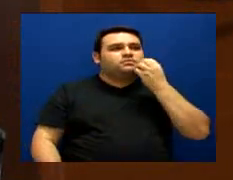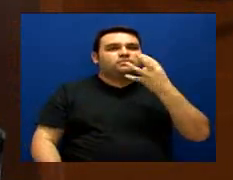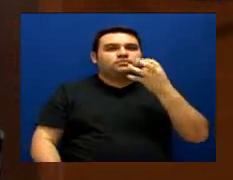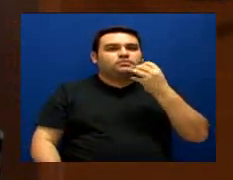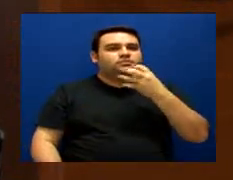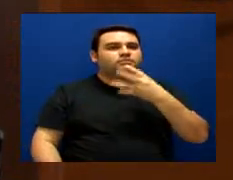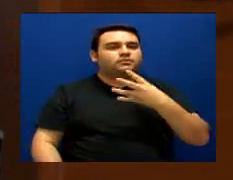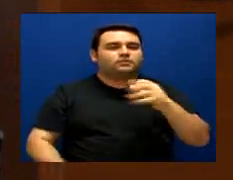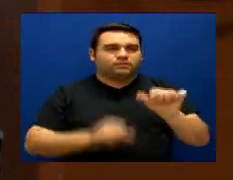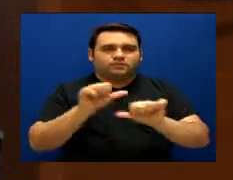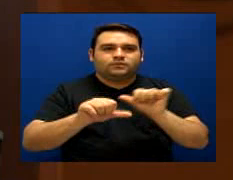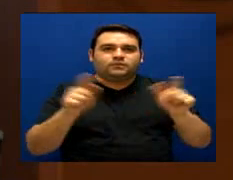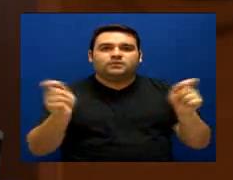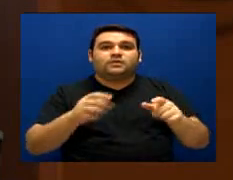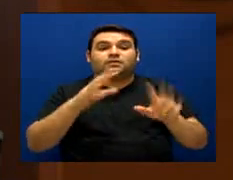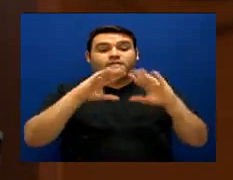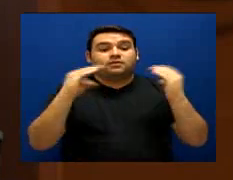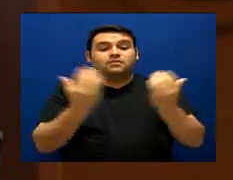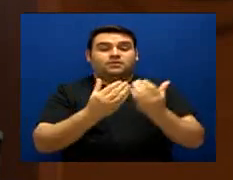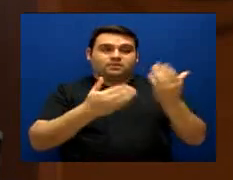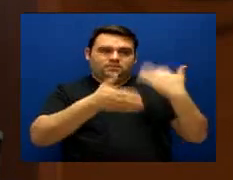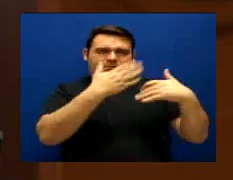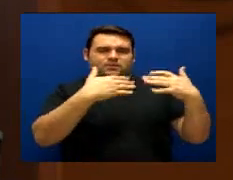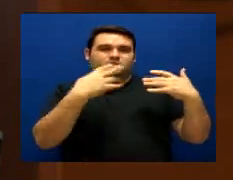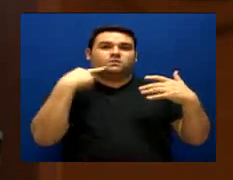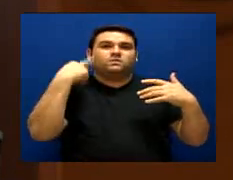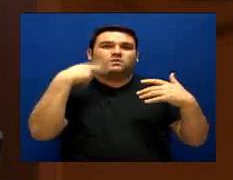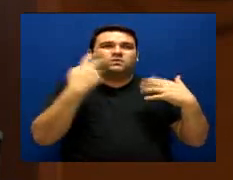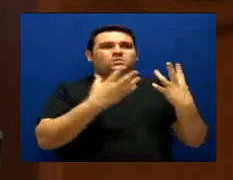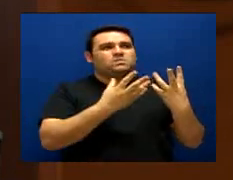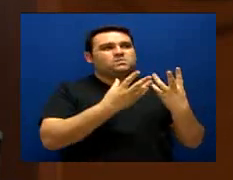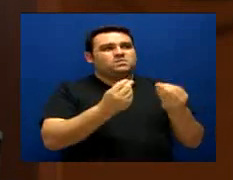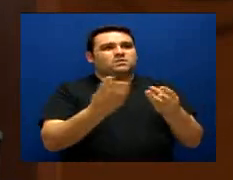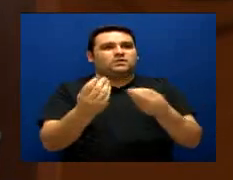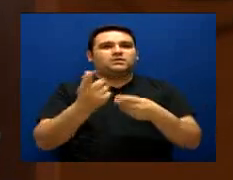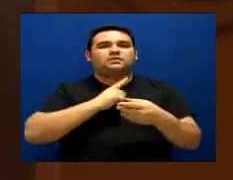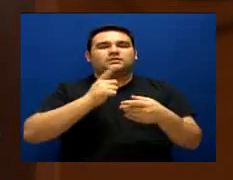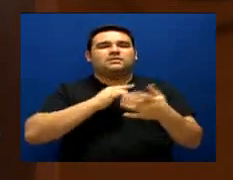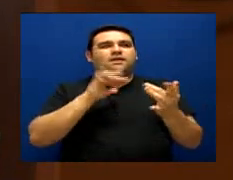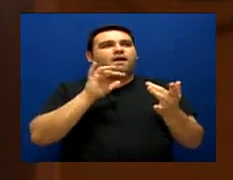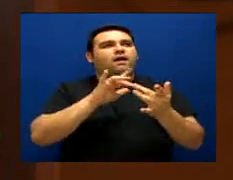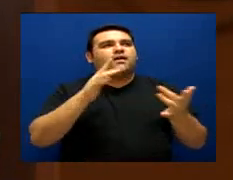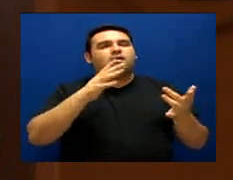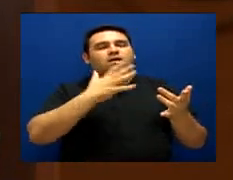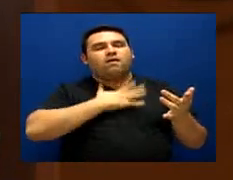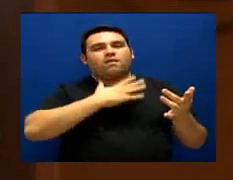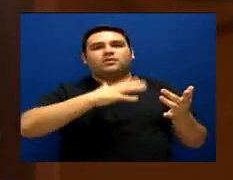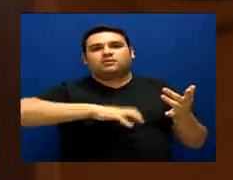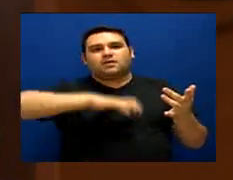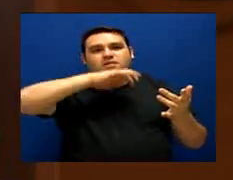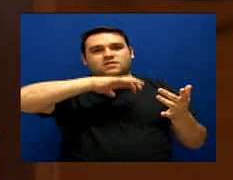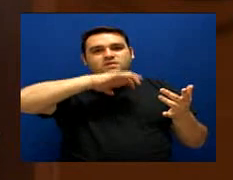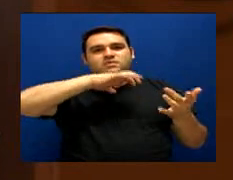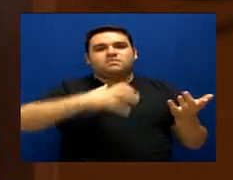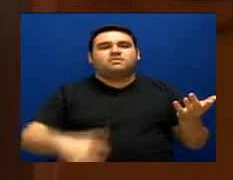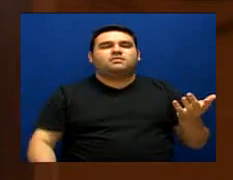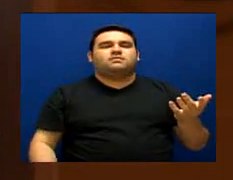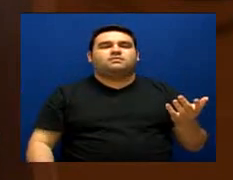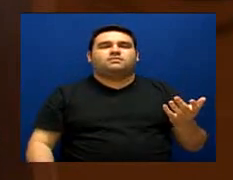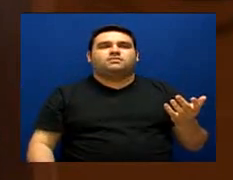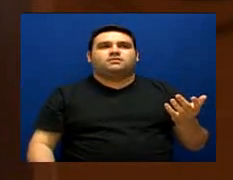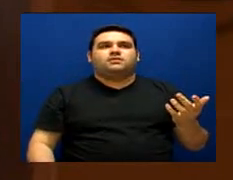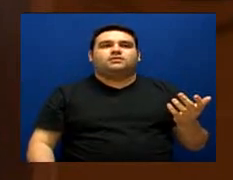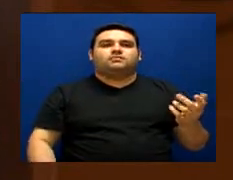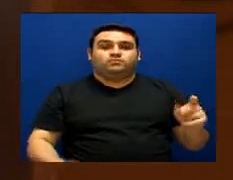positivo. A Câmara nunca teve tantos vereadores com afinidade com a causa.